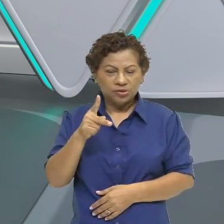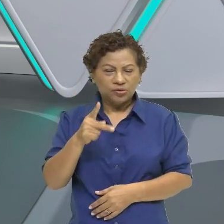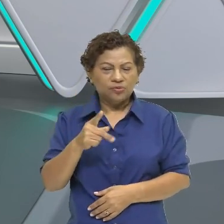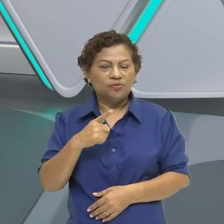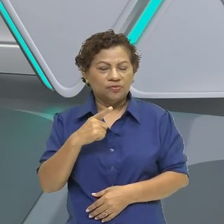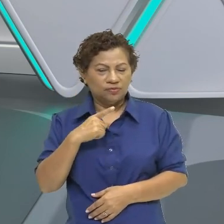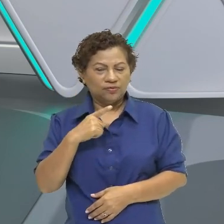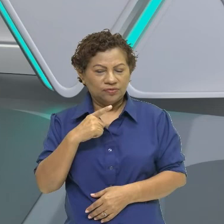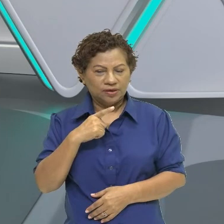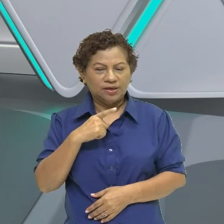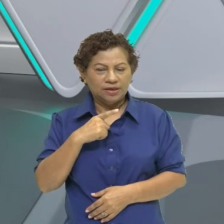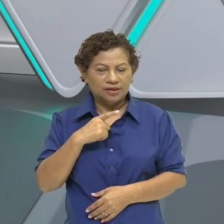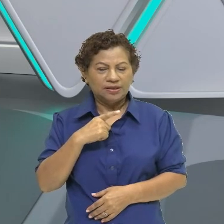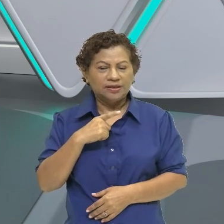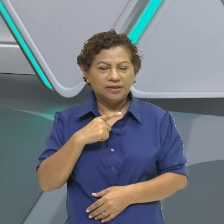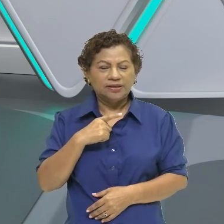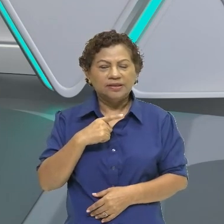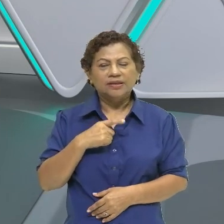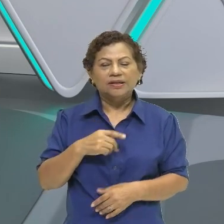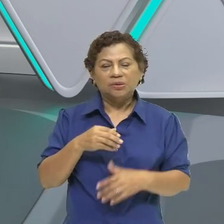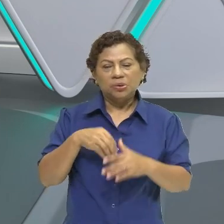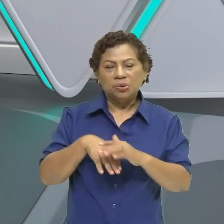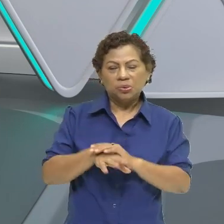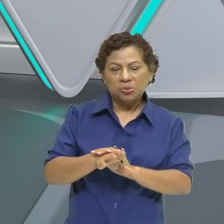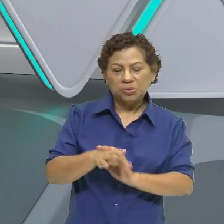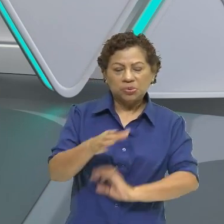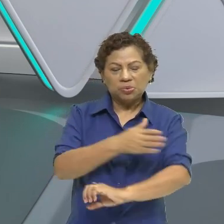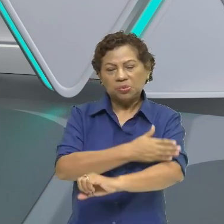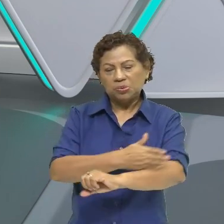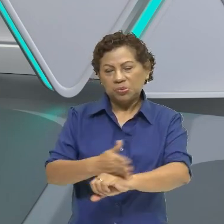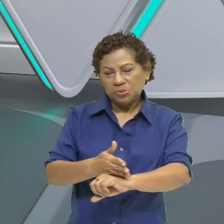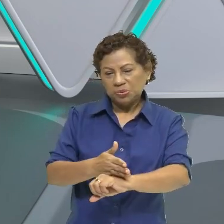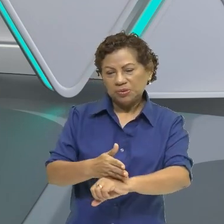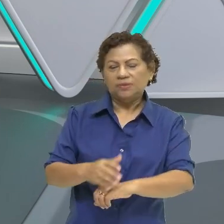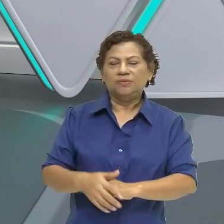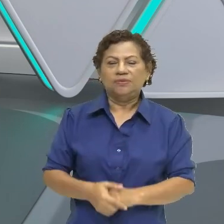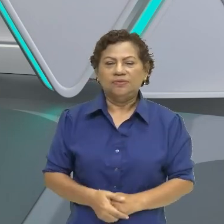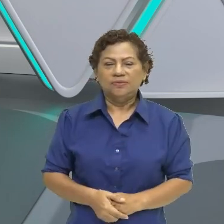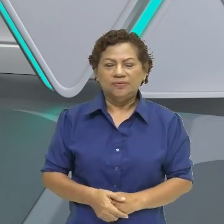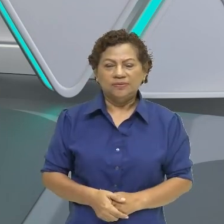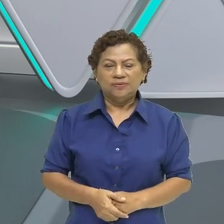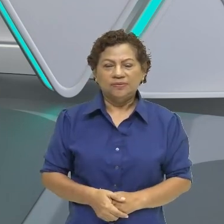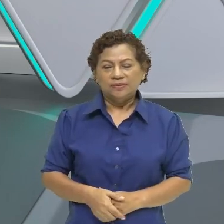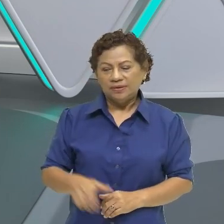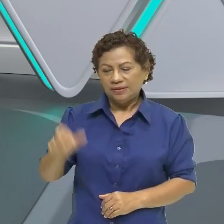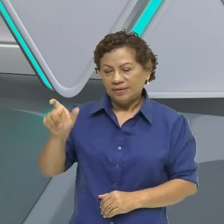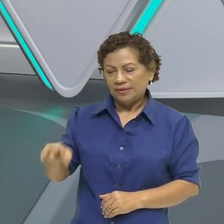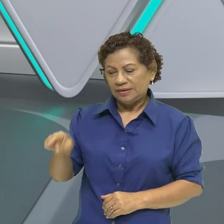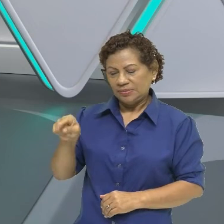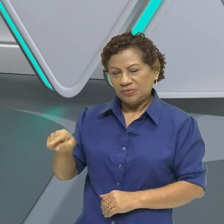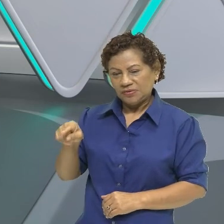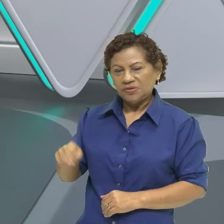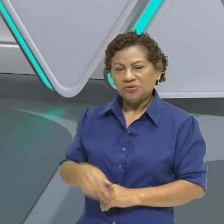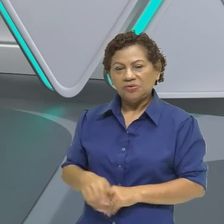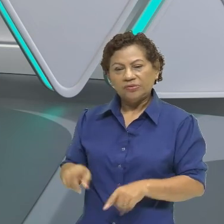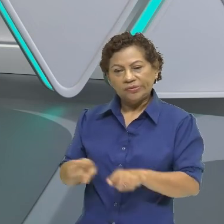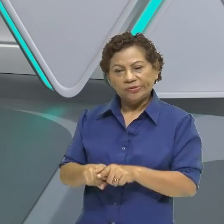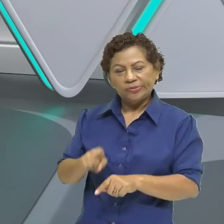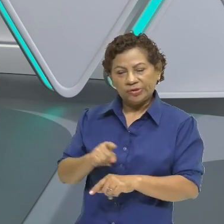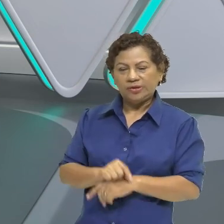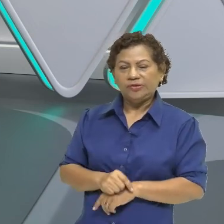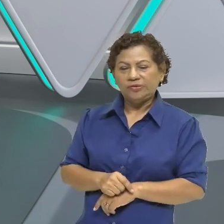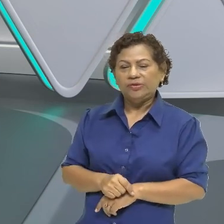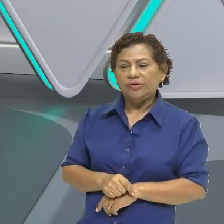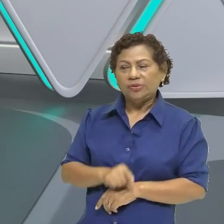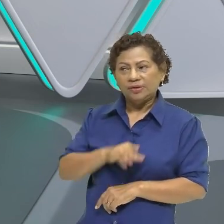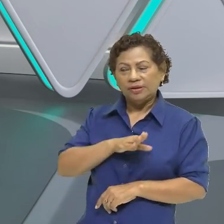Exatamente. Né? Então, isso leva a que eles não tomem muito banho. Eu mesmo, passar algum tempo, eu não tenho a sensação que eu estou suada, não é aqui que a gente Não,